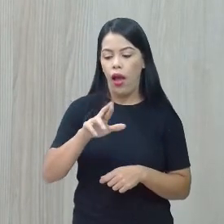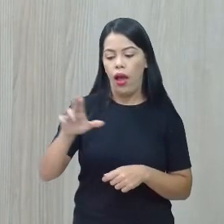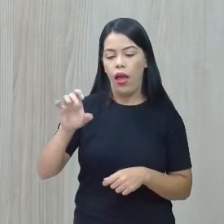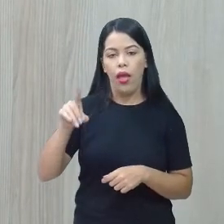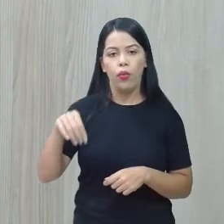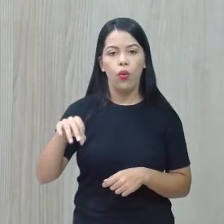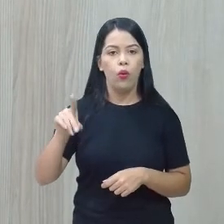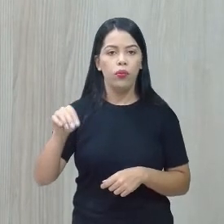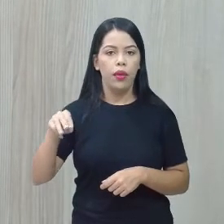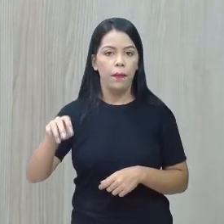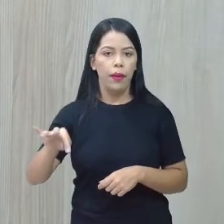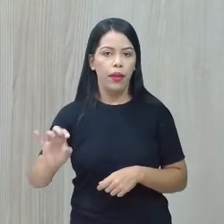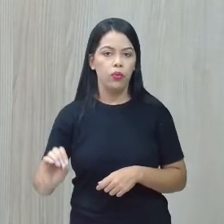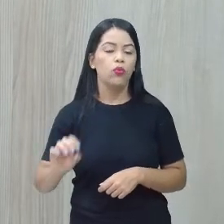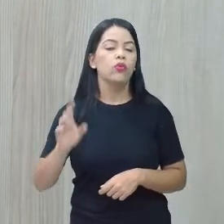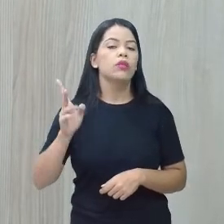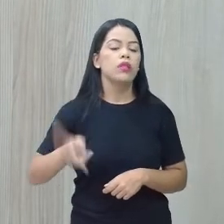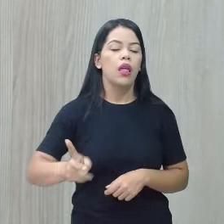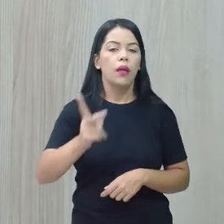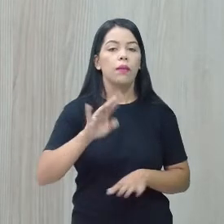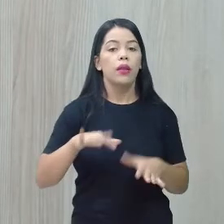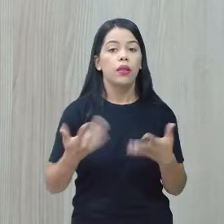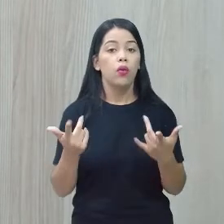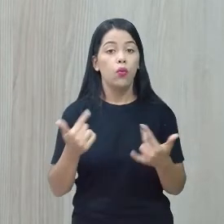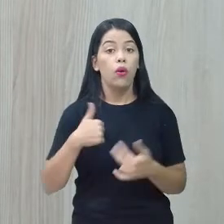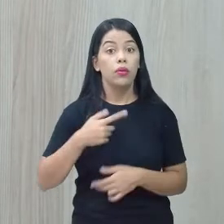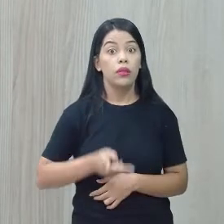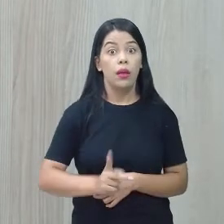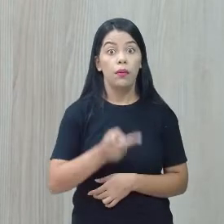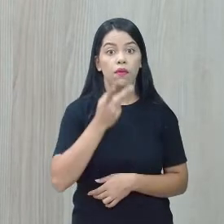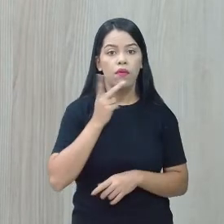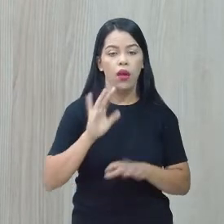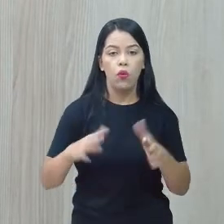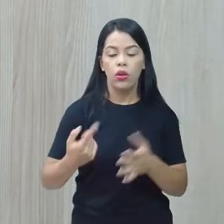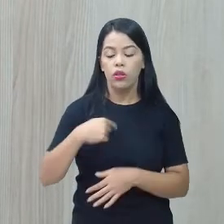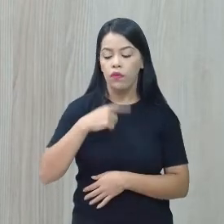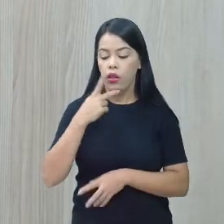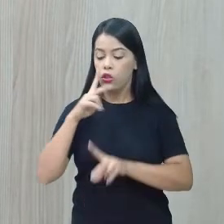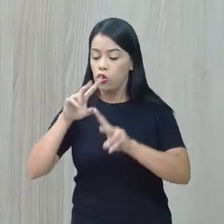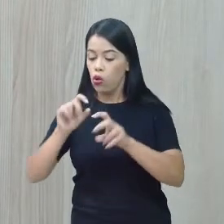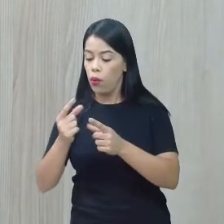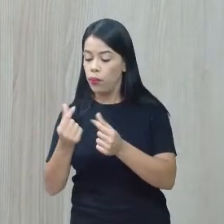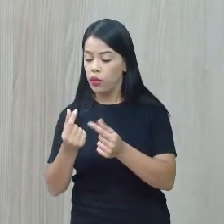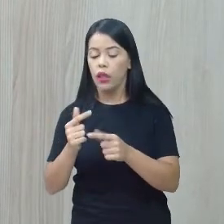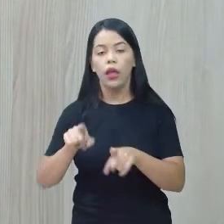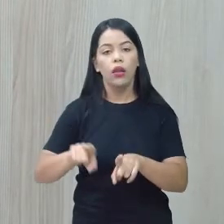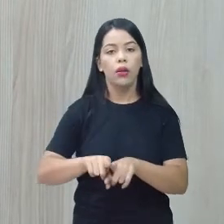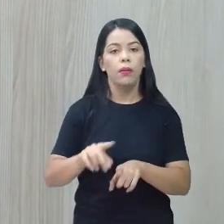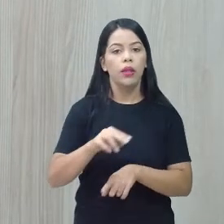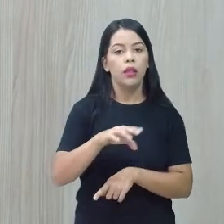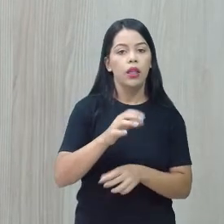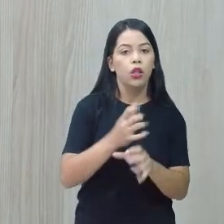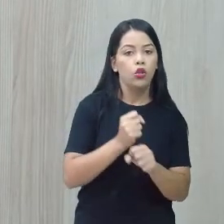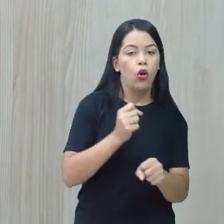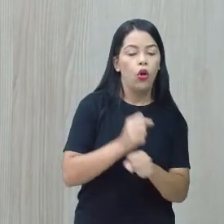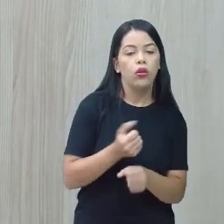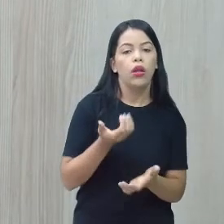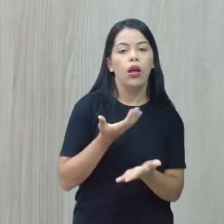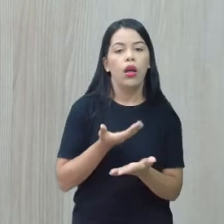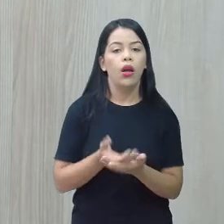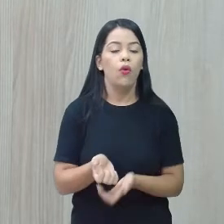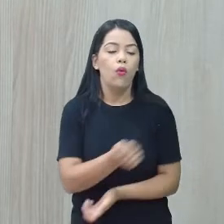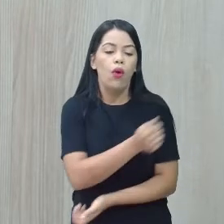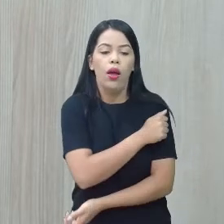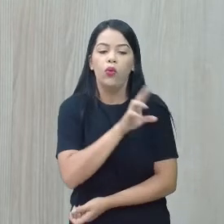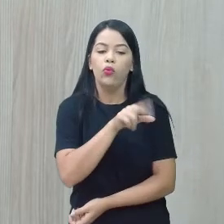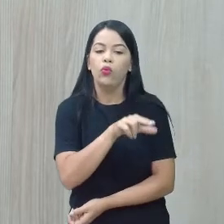certo? Sempre, sempre, sempre. E como eu sempre falo, né? Quando a gente fala de dinheiro e de nota, os alunos aí nunca